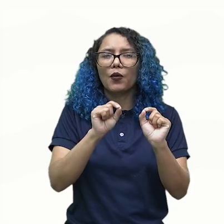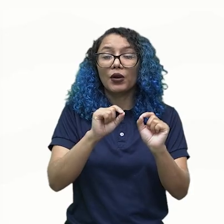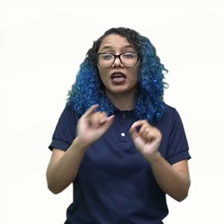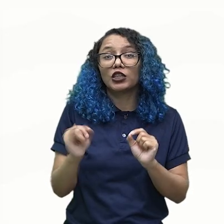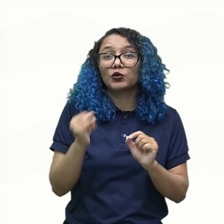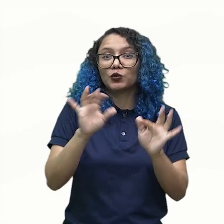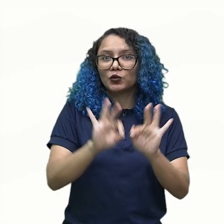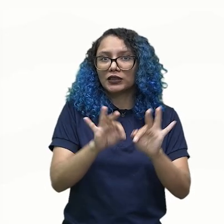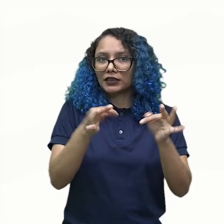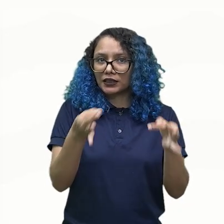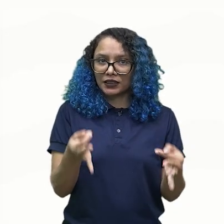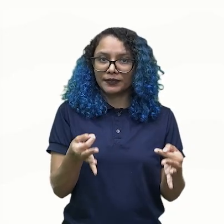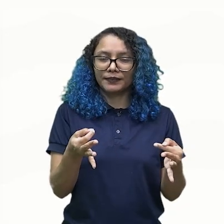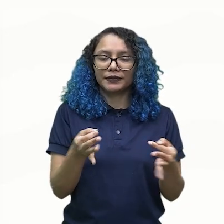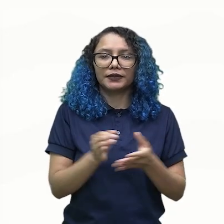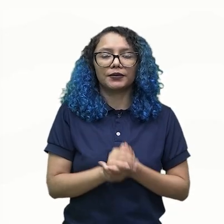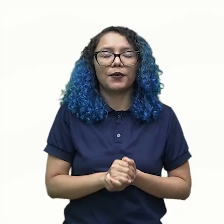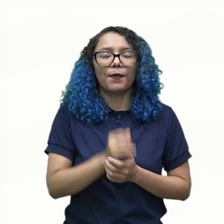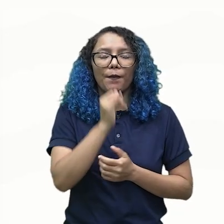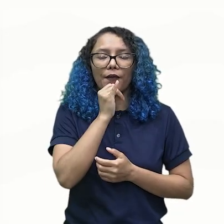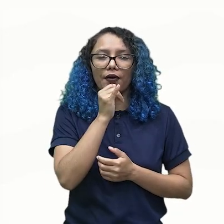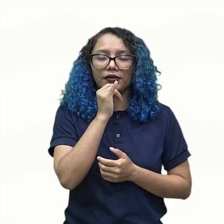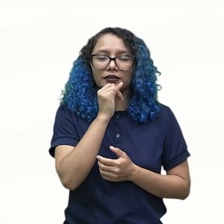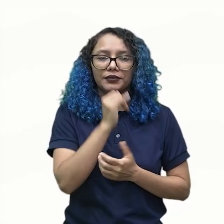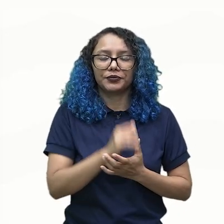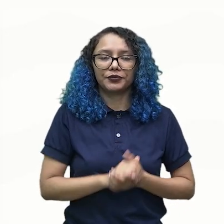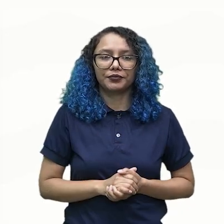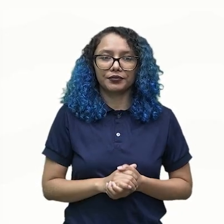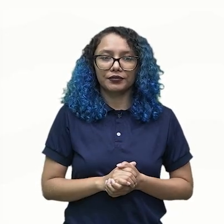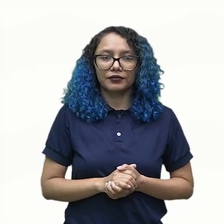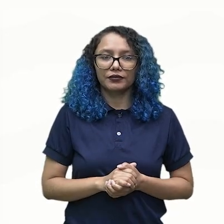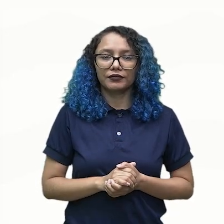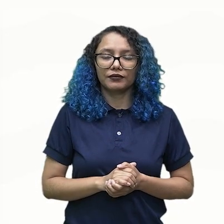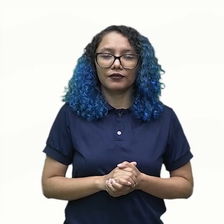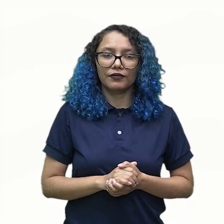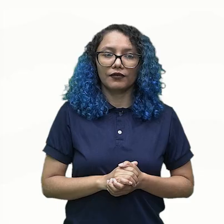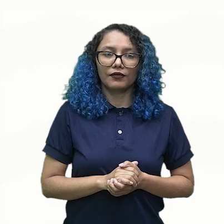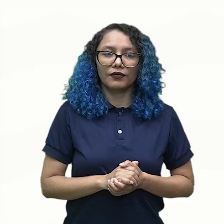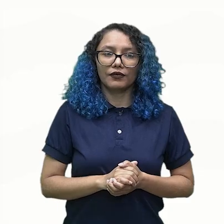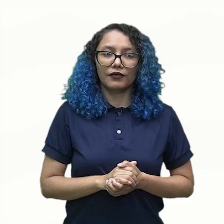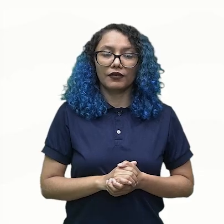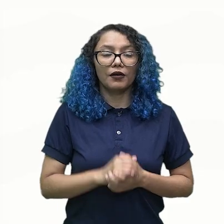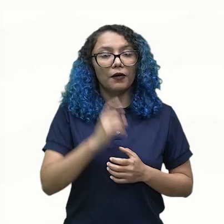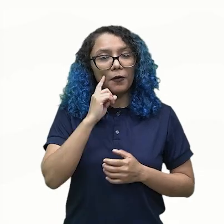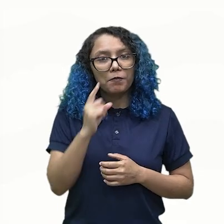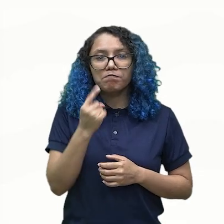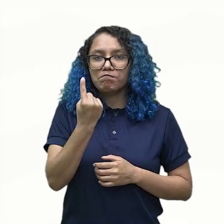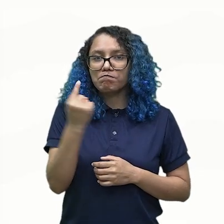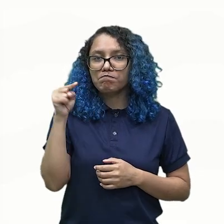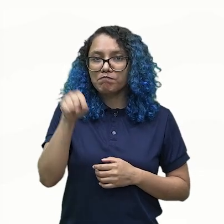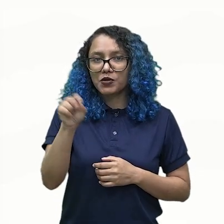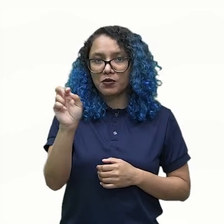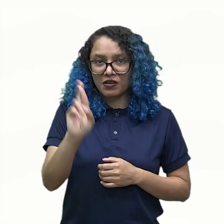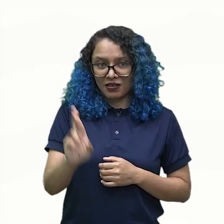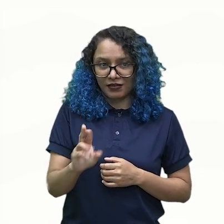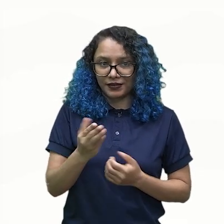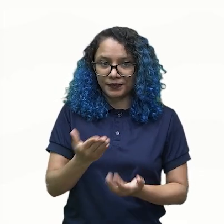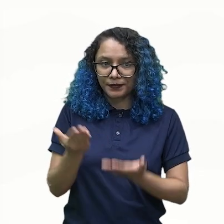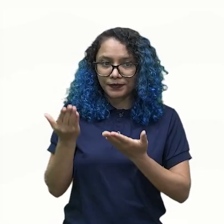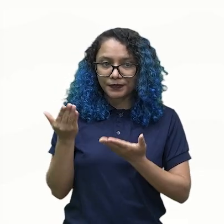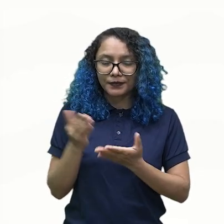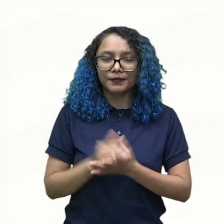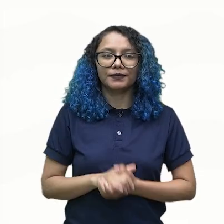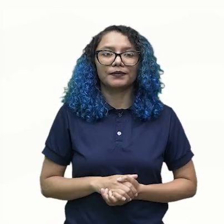só. Vamos supor, então, que de repente, tá? Eu tenho aqui R$1.000.